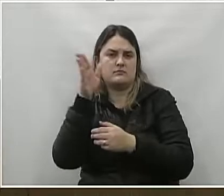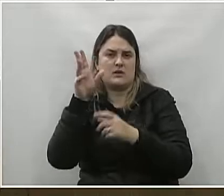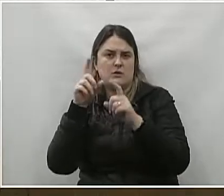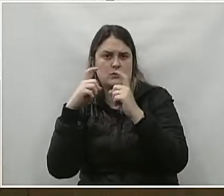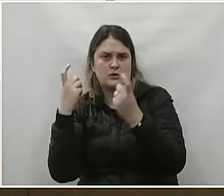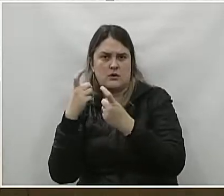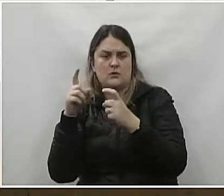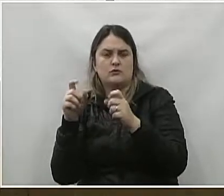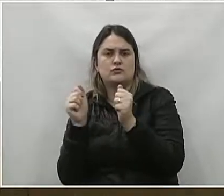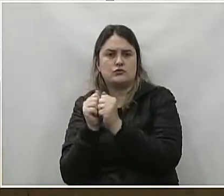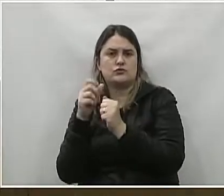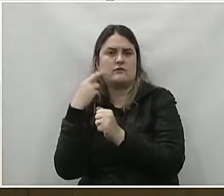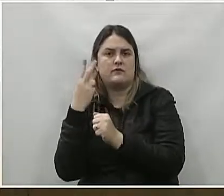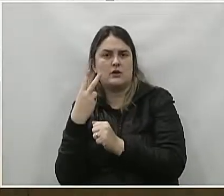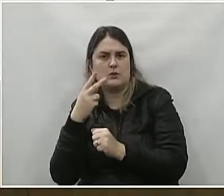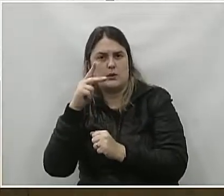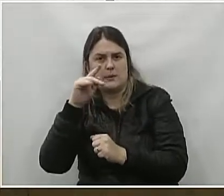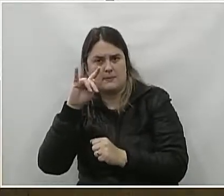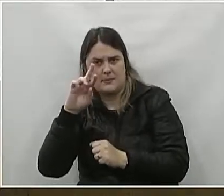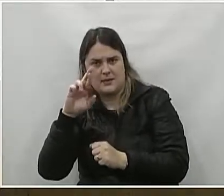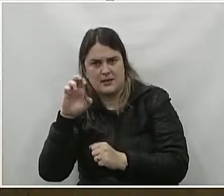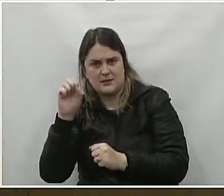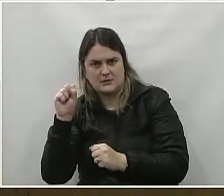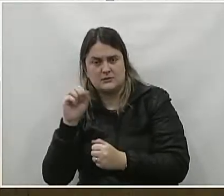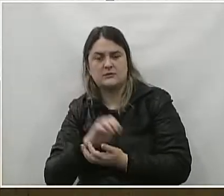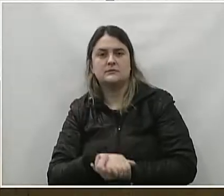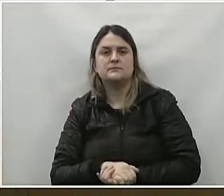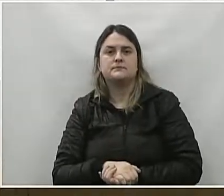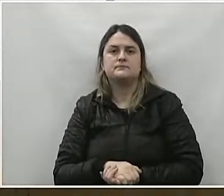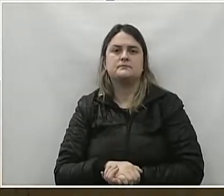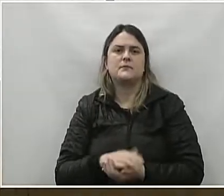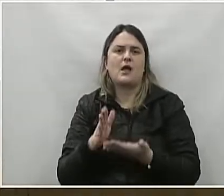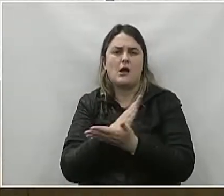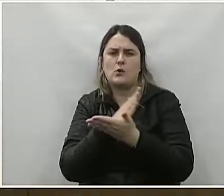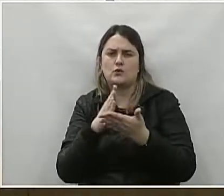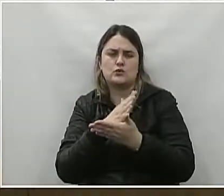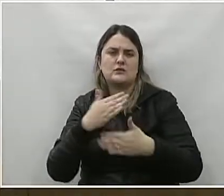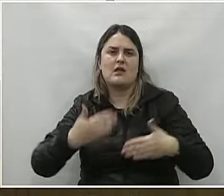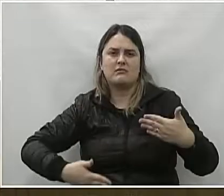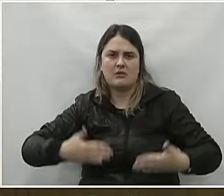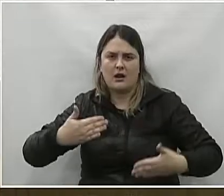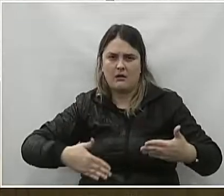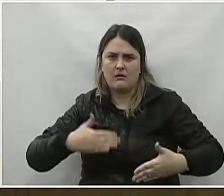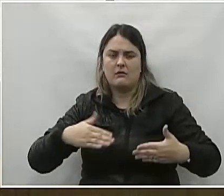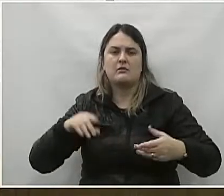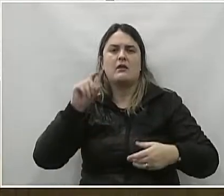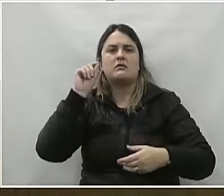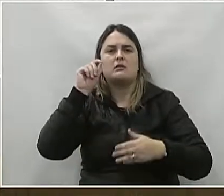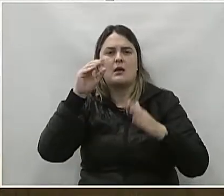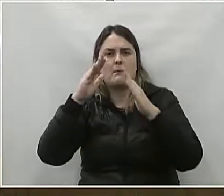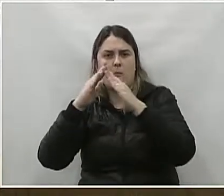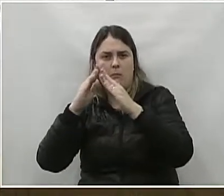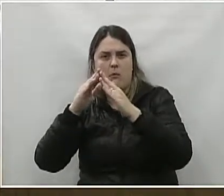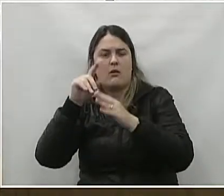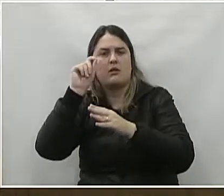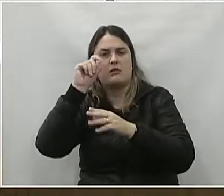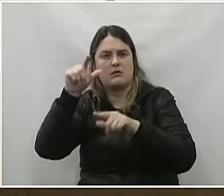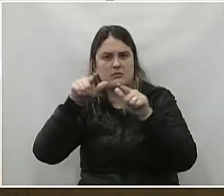lá também o vereador Pires presente, alguns jogadores, pessoal que mora, que trabalha